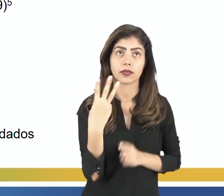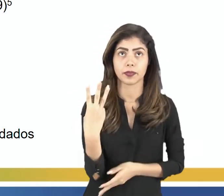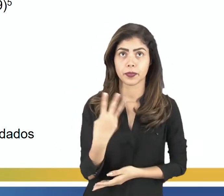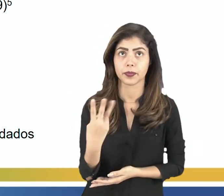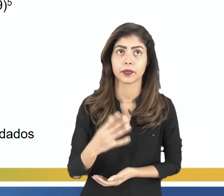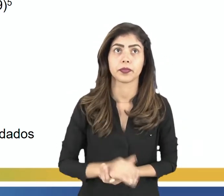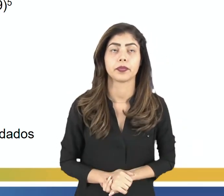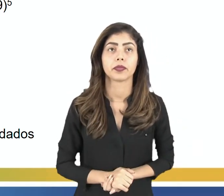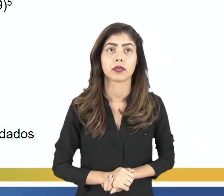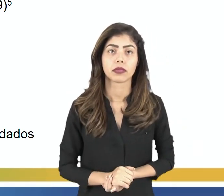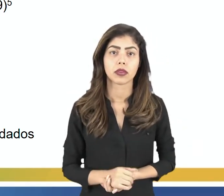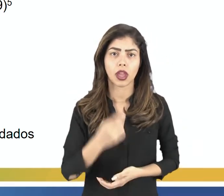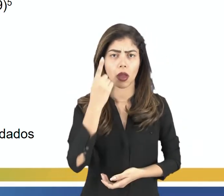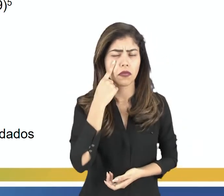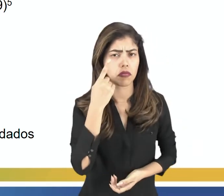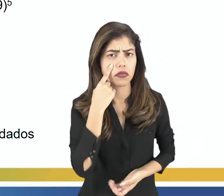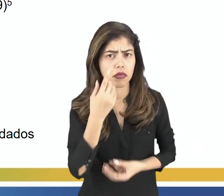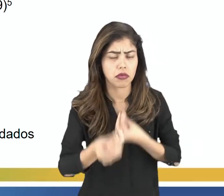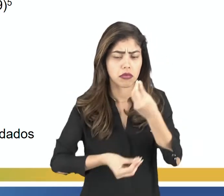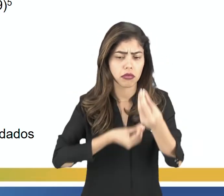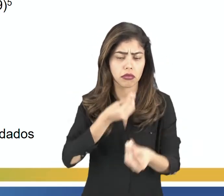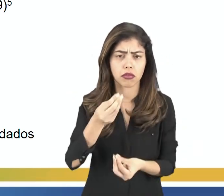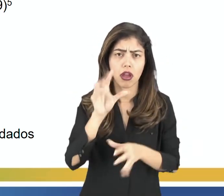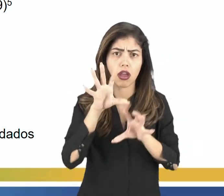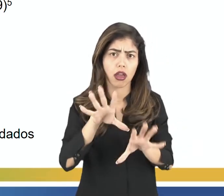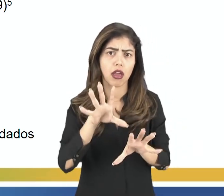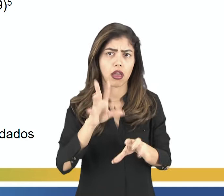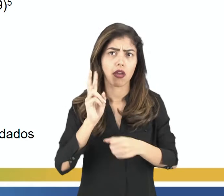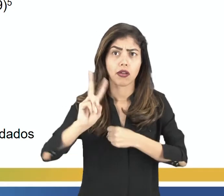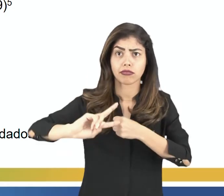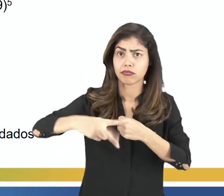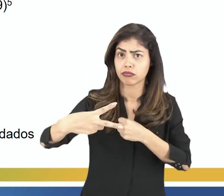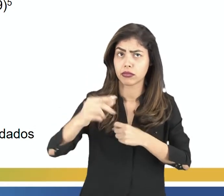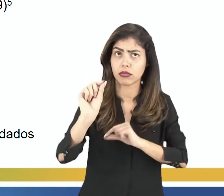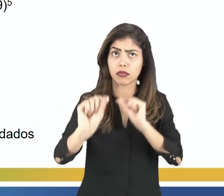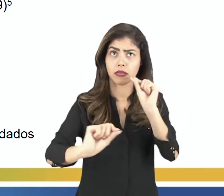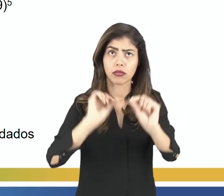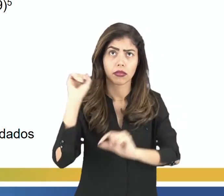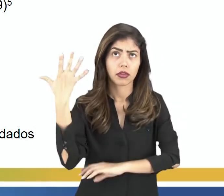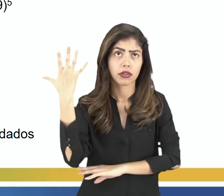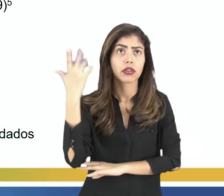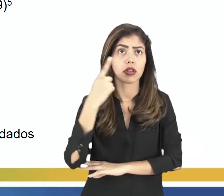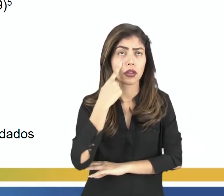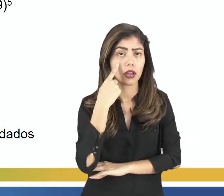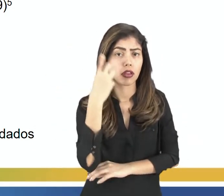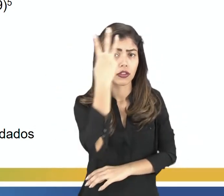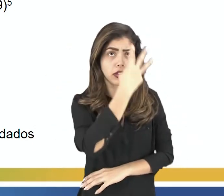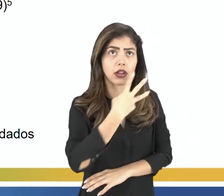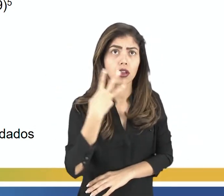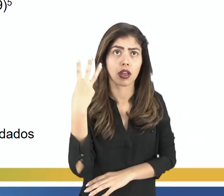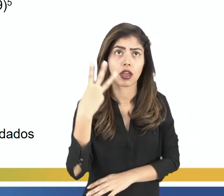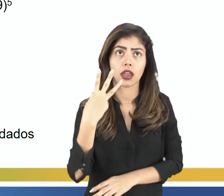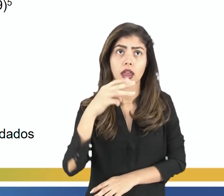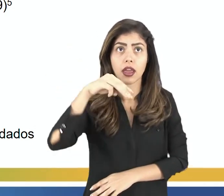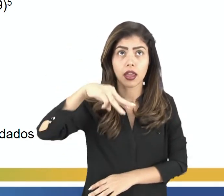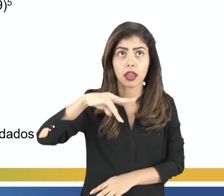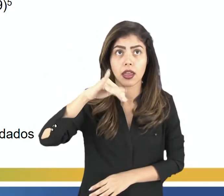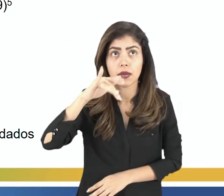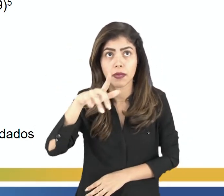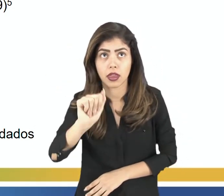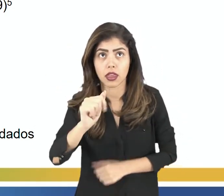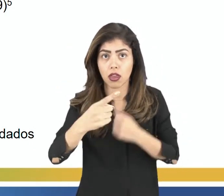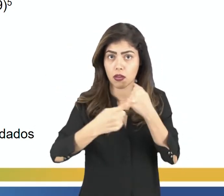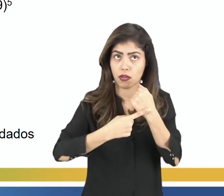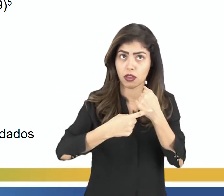questão. Vamos observar o que acontece com a temperatura nas primeiras 3 horas. Vamos detalhar aí da meia hora